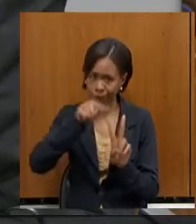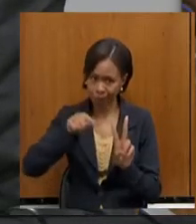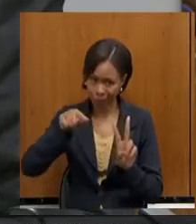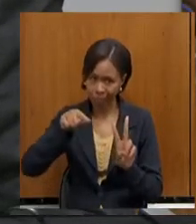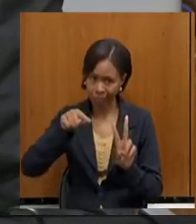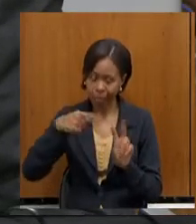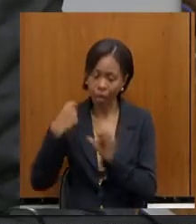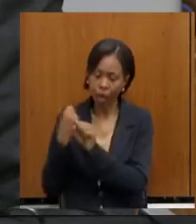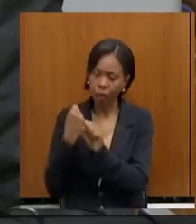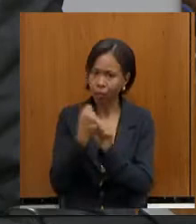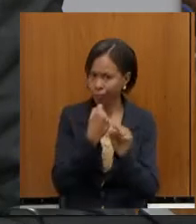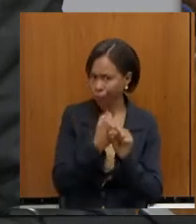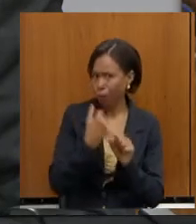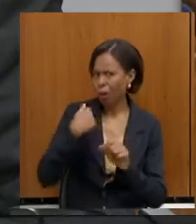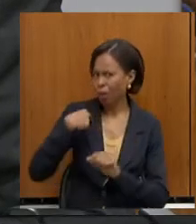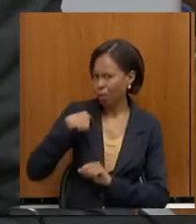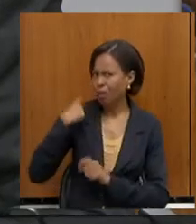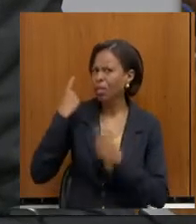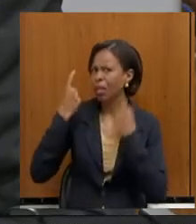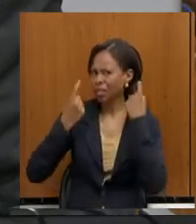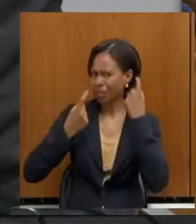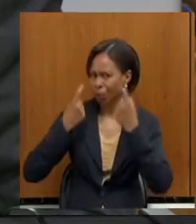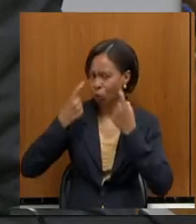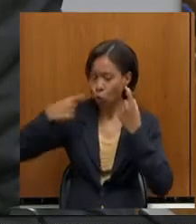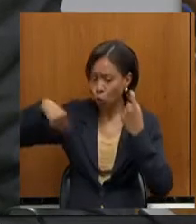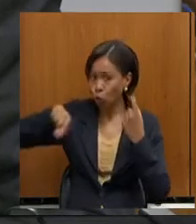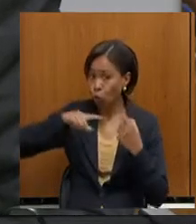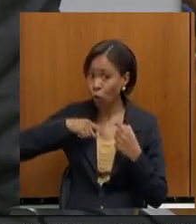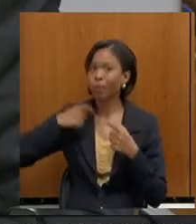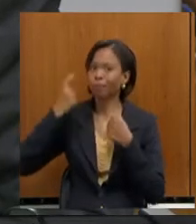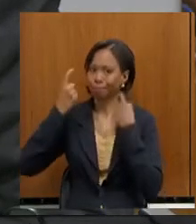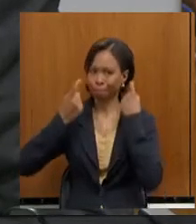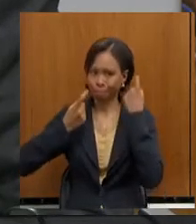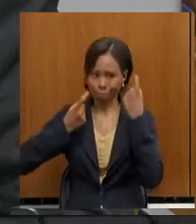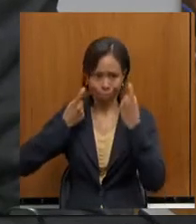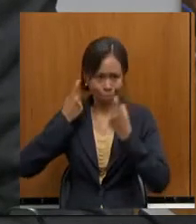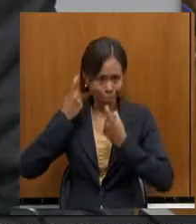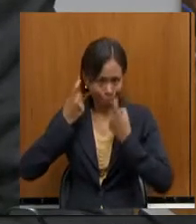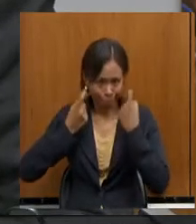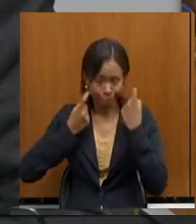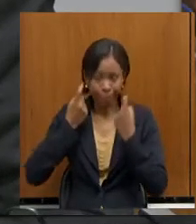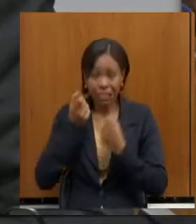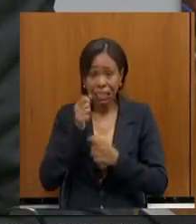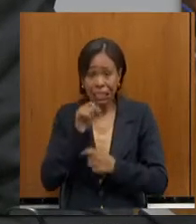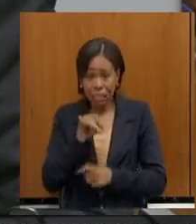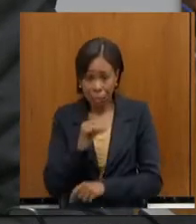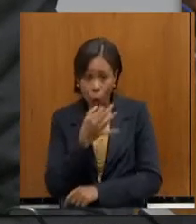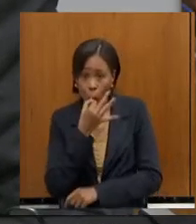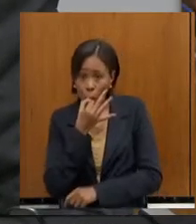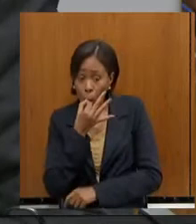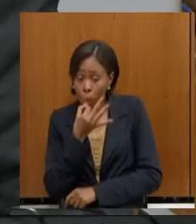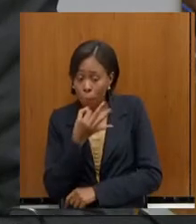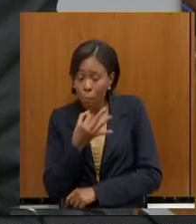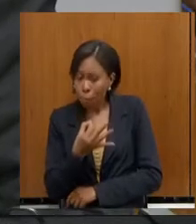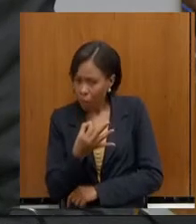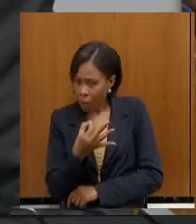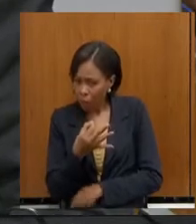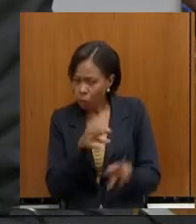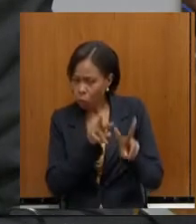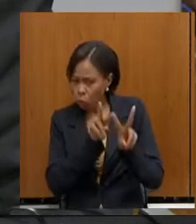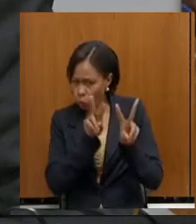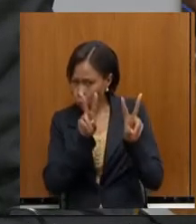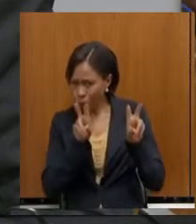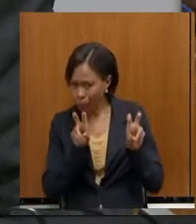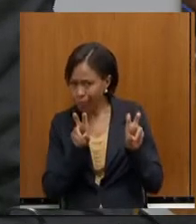O que é uma preocupação enorme nossa se fosse para eu opinar em relação a isso eu